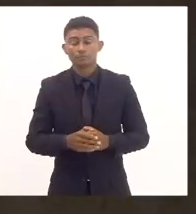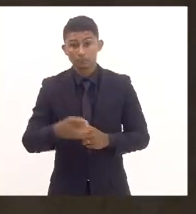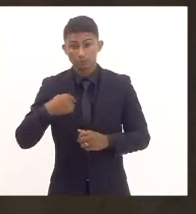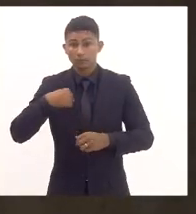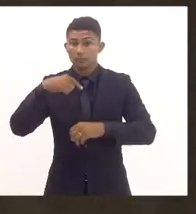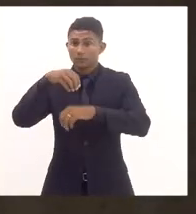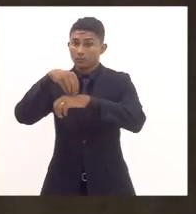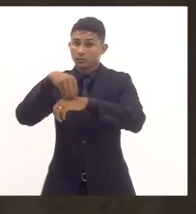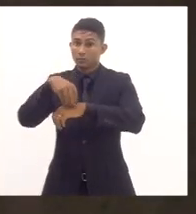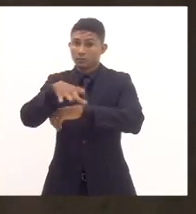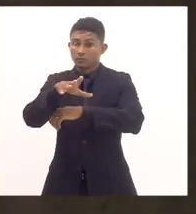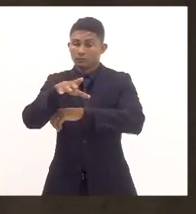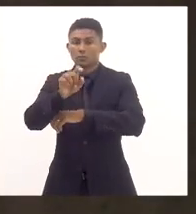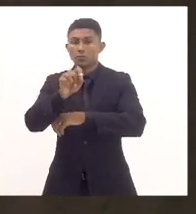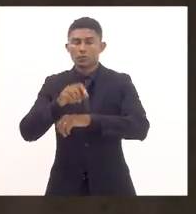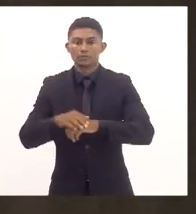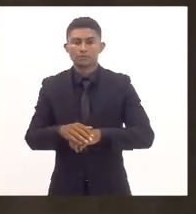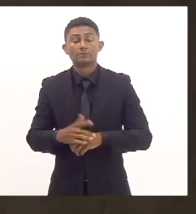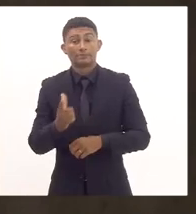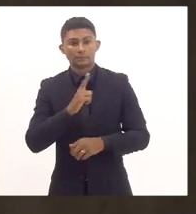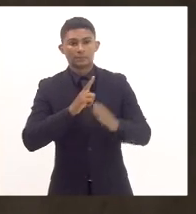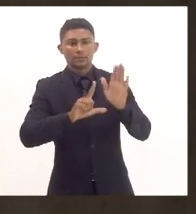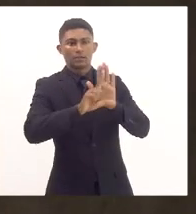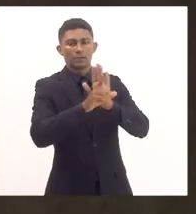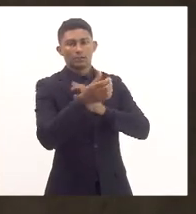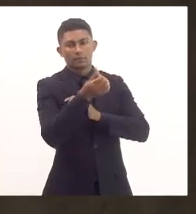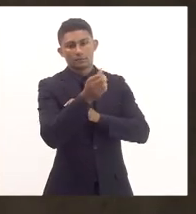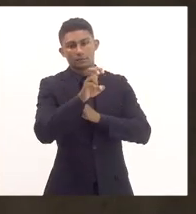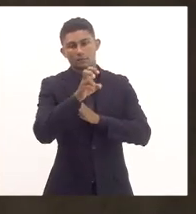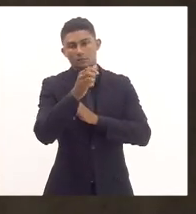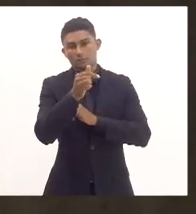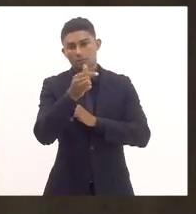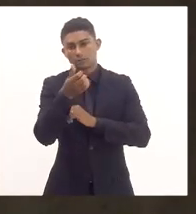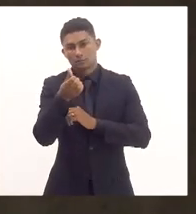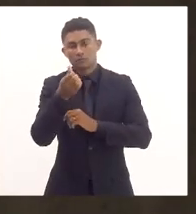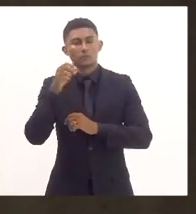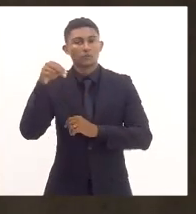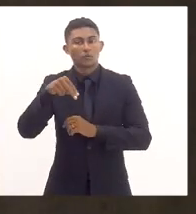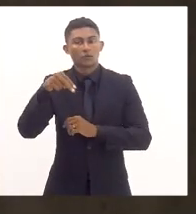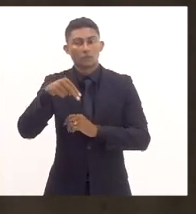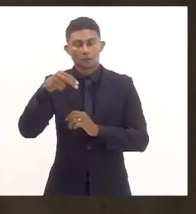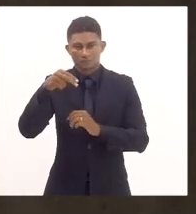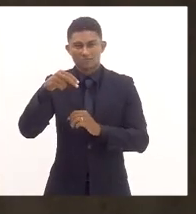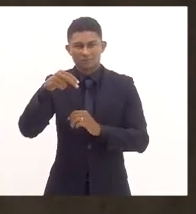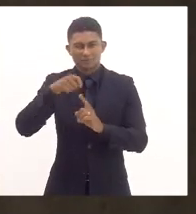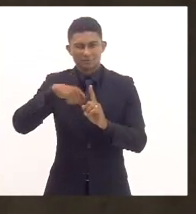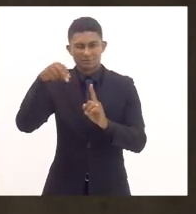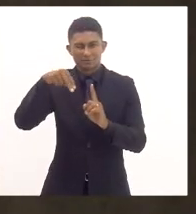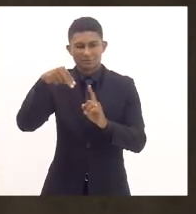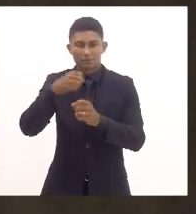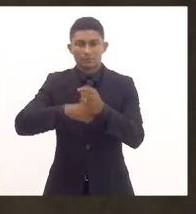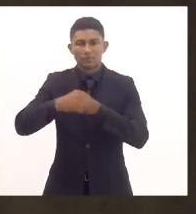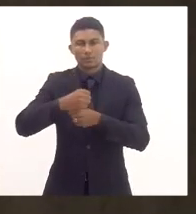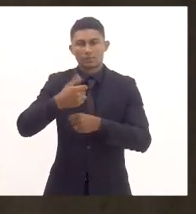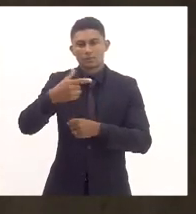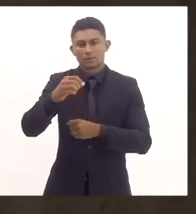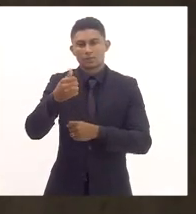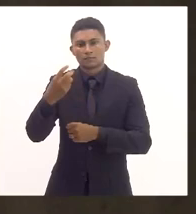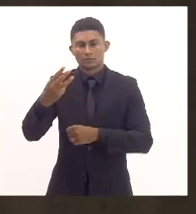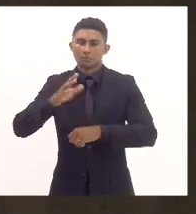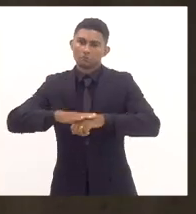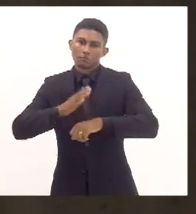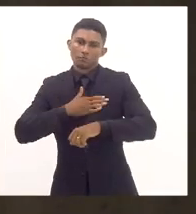sugestão adaptar tia Ju já existe a lei 6576 de novembro de 2013 que inclusive é de minha autoria